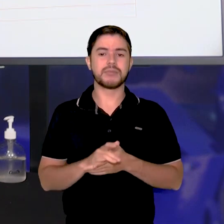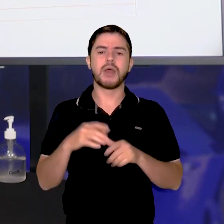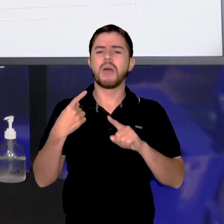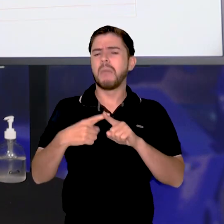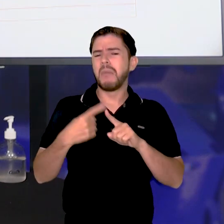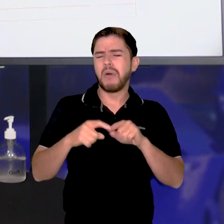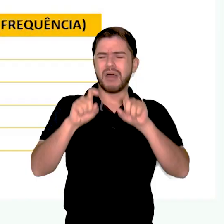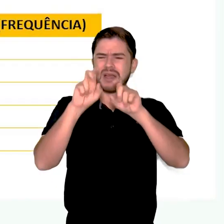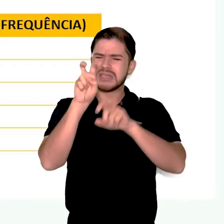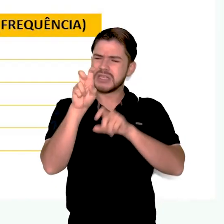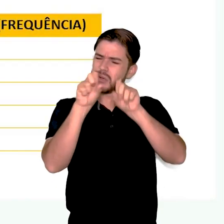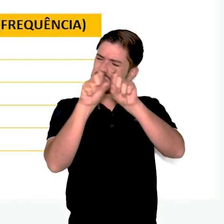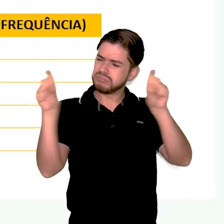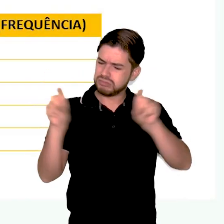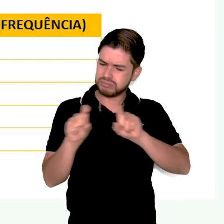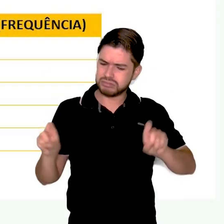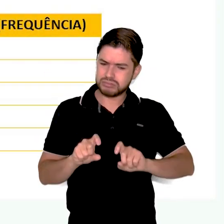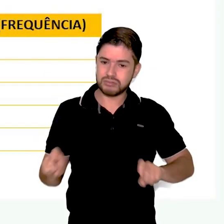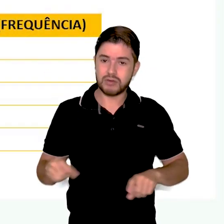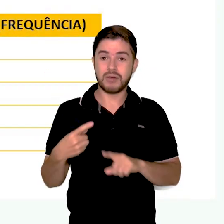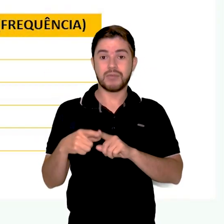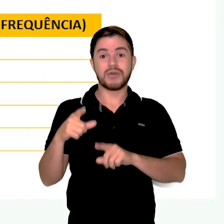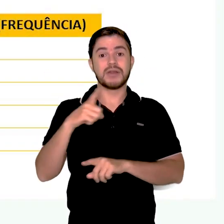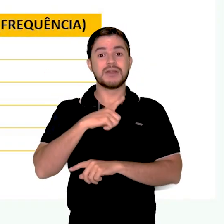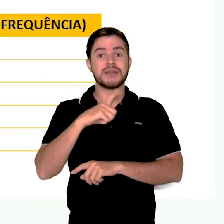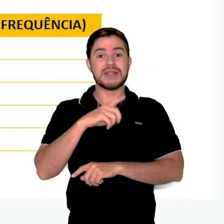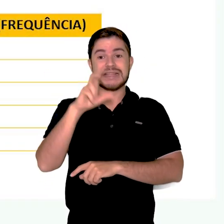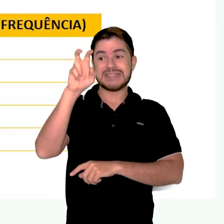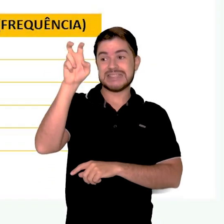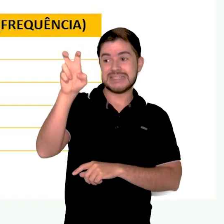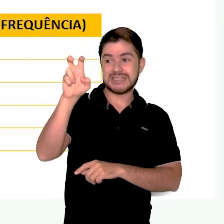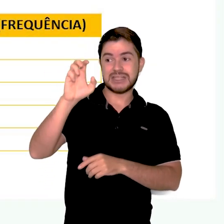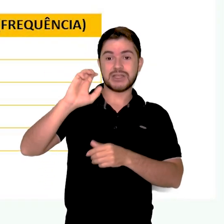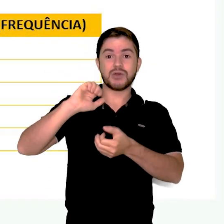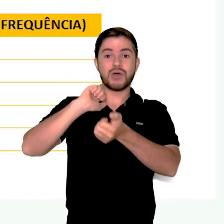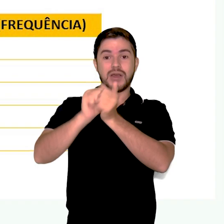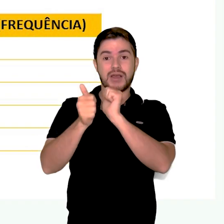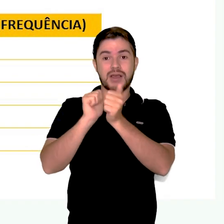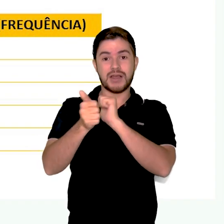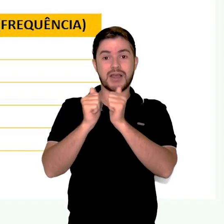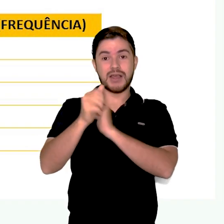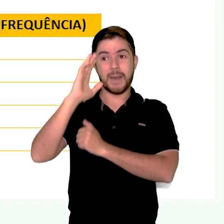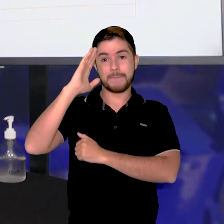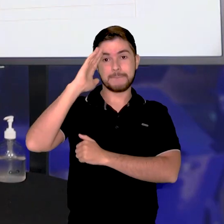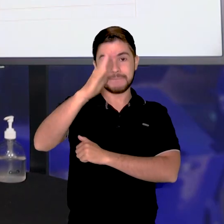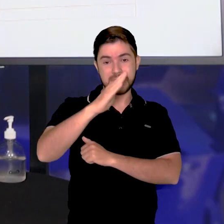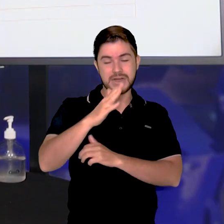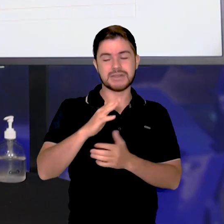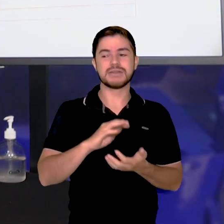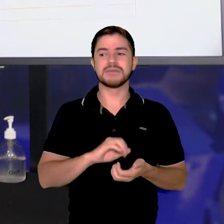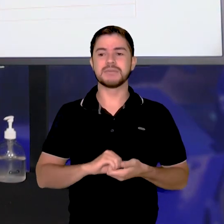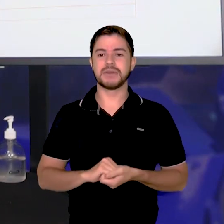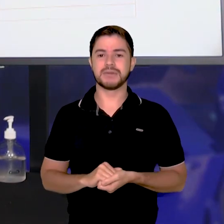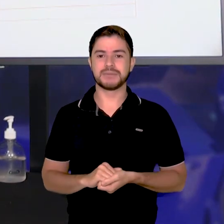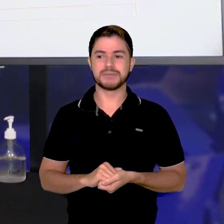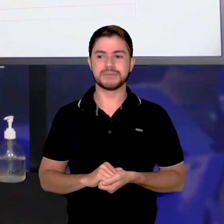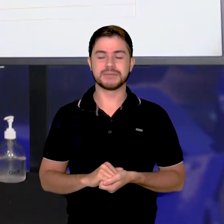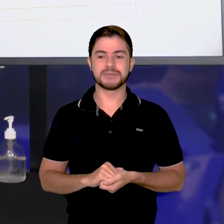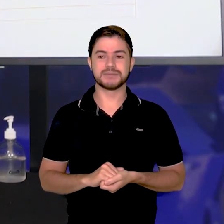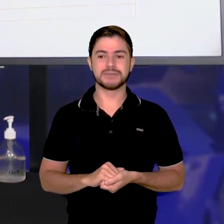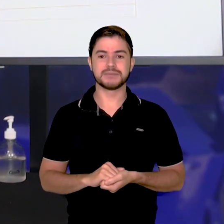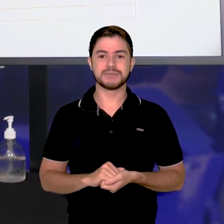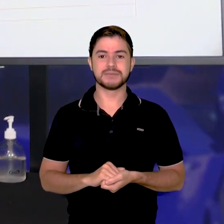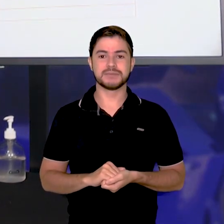5 linhas? Porque a gente teve o quê? 5 esportes que Carlos identificou durante a sua pesquisa, tá